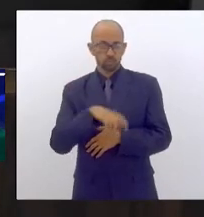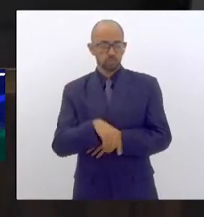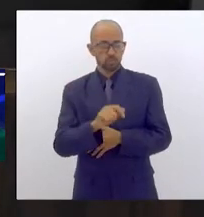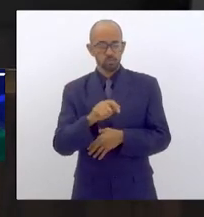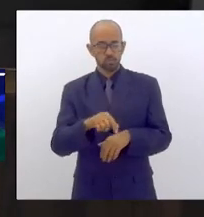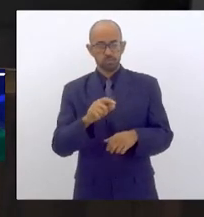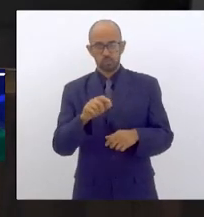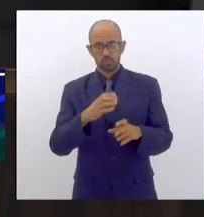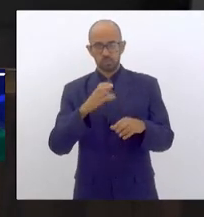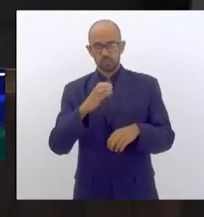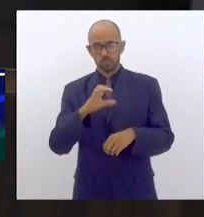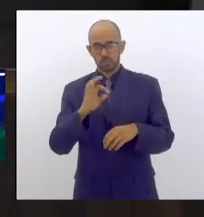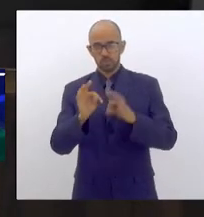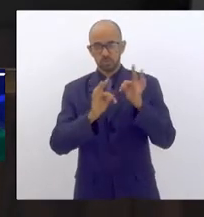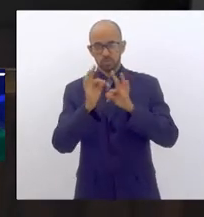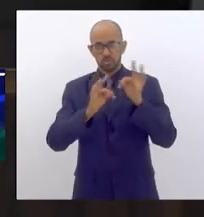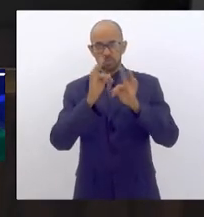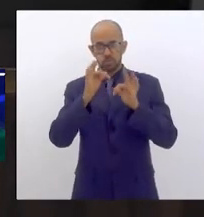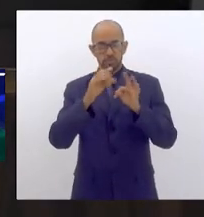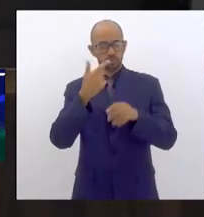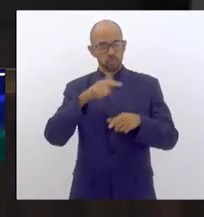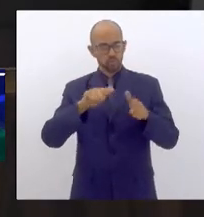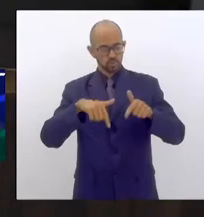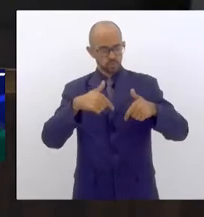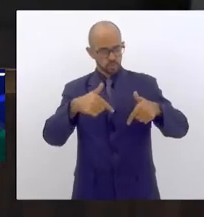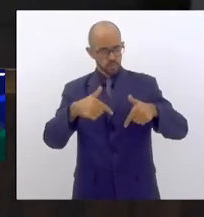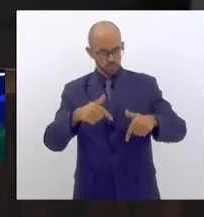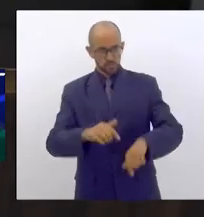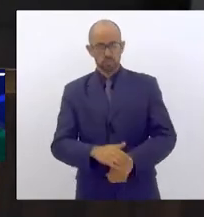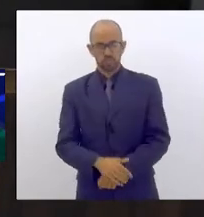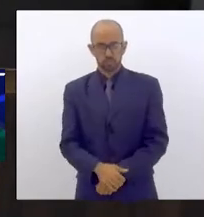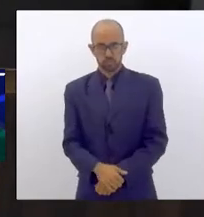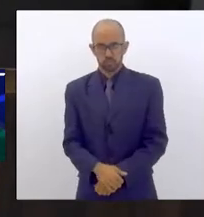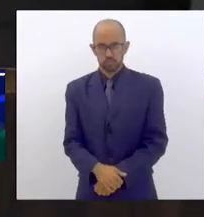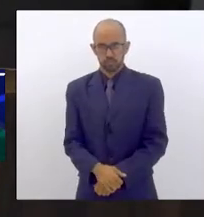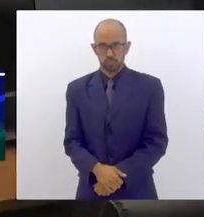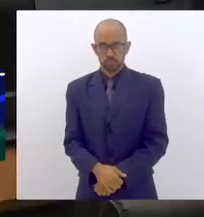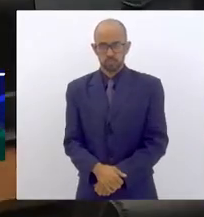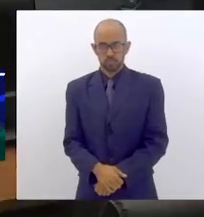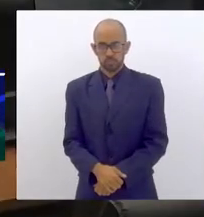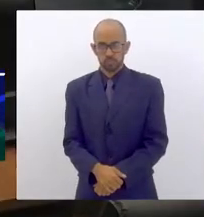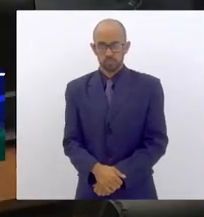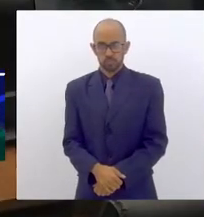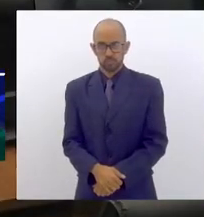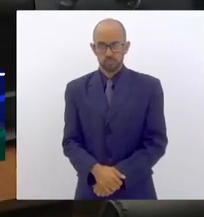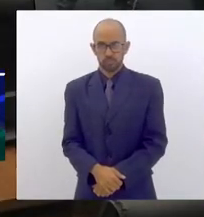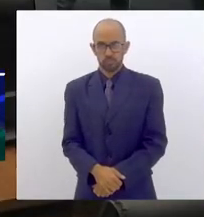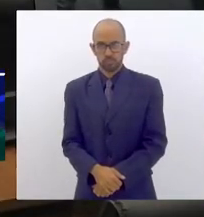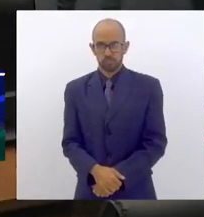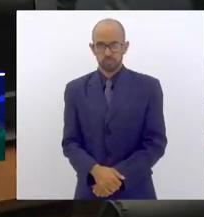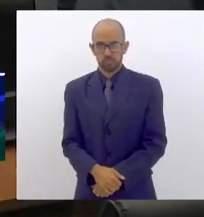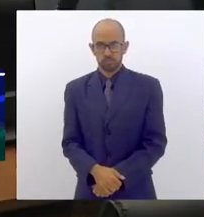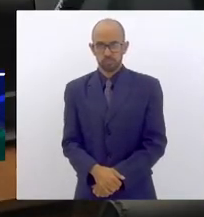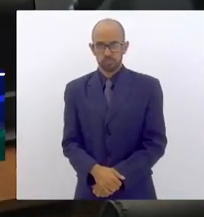do Estado do Rio de Janeiro, na forma que mencione da outras providências. Só material e equipe de rua.